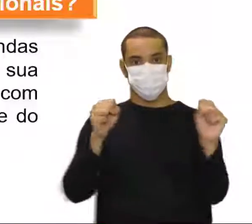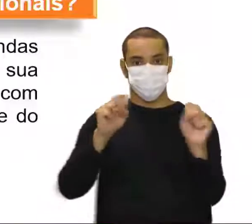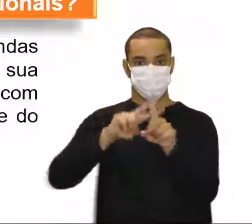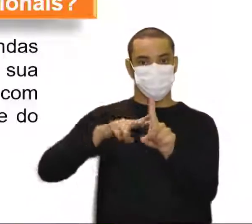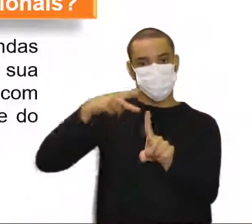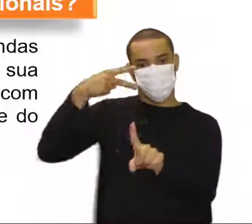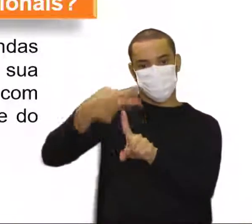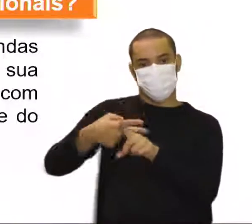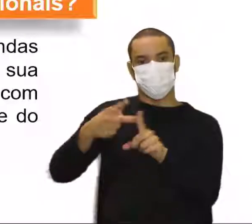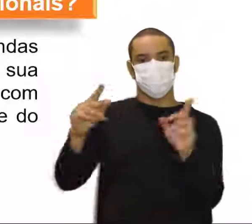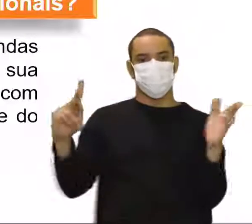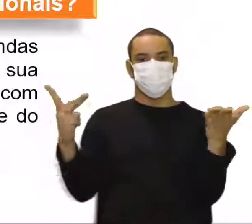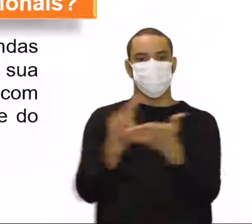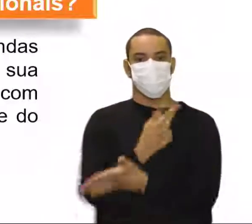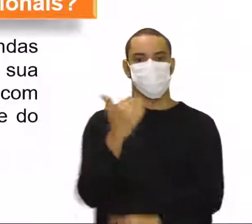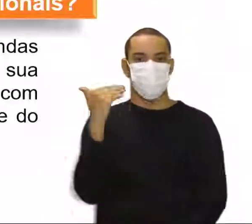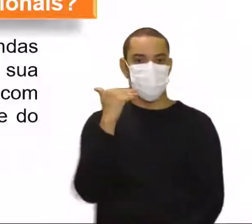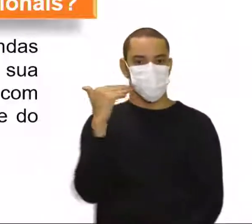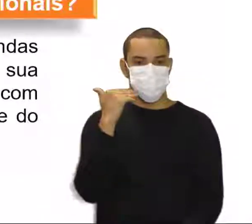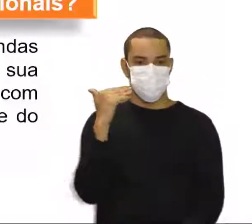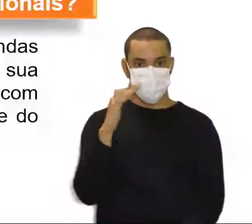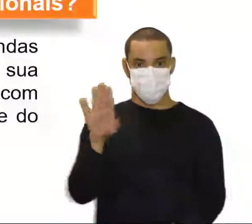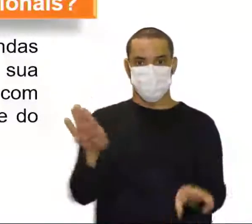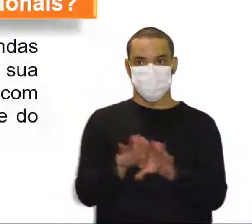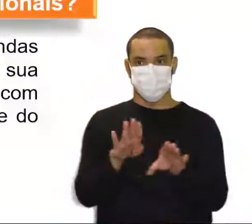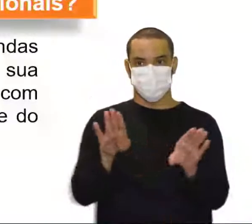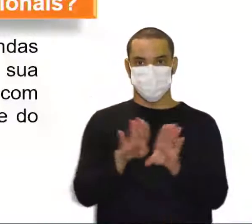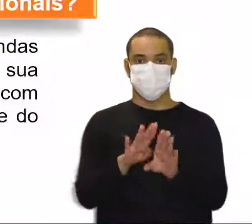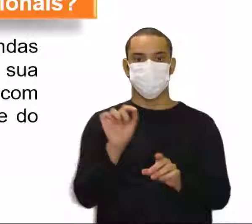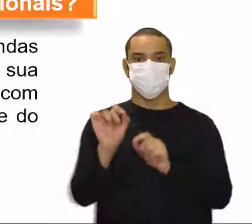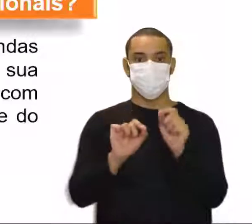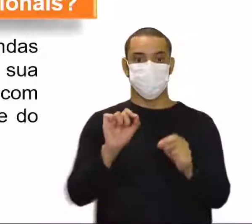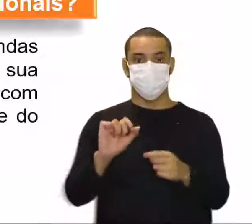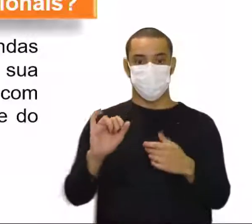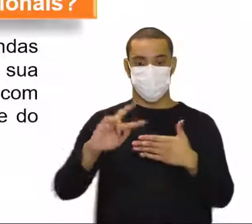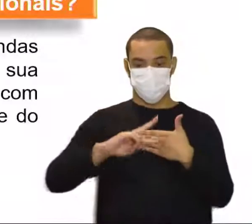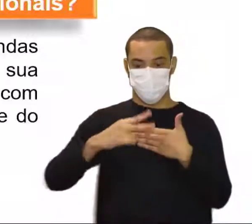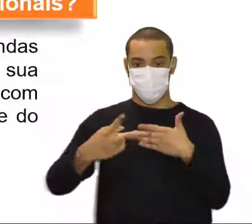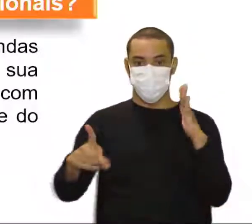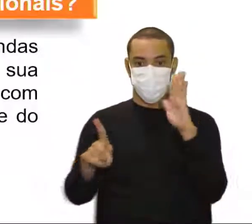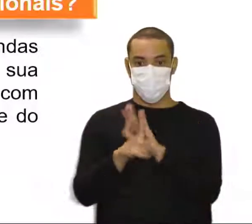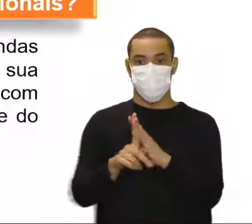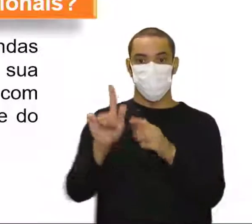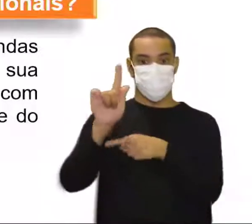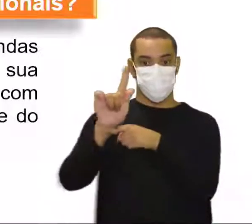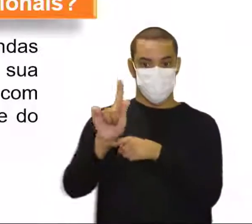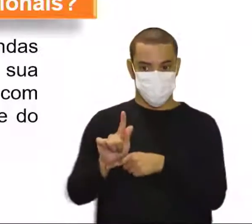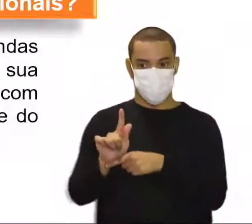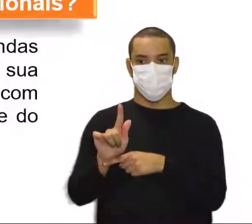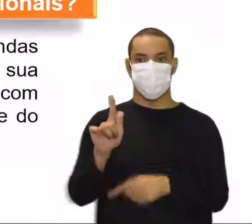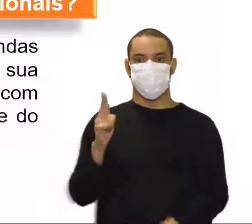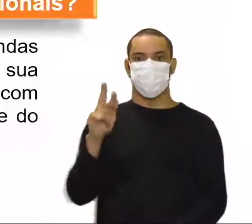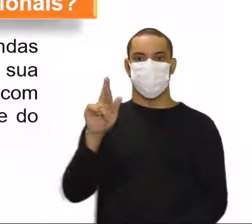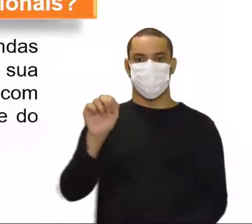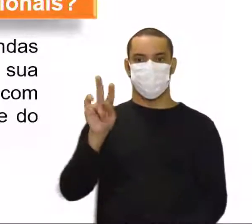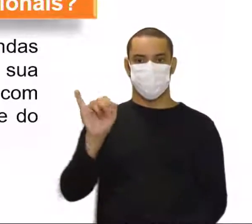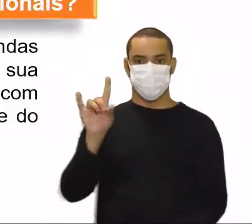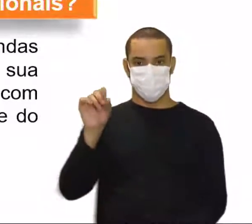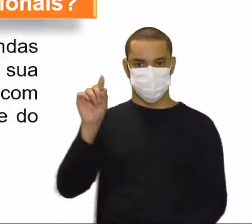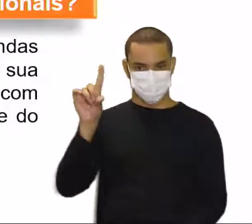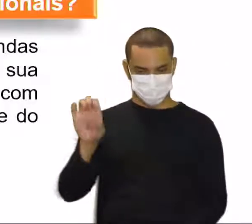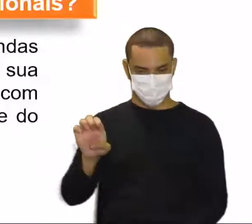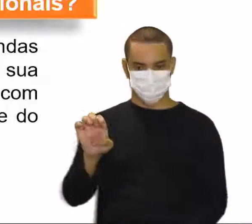o tecido do tempo e do espaço, um efeito que sentimos como gravidade, ok? E aqui